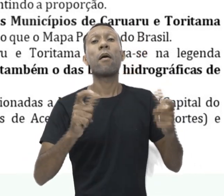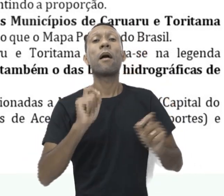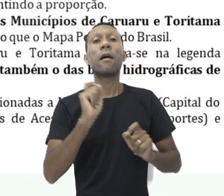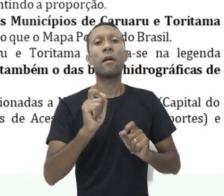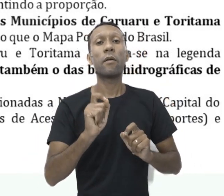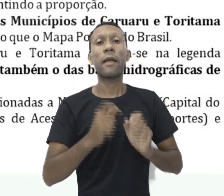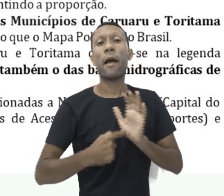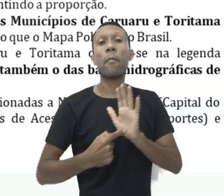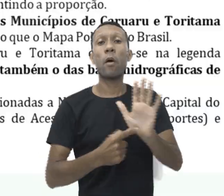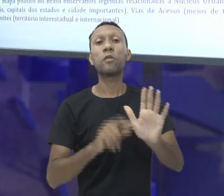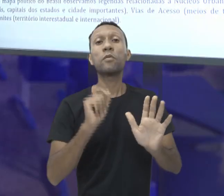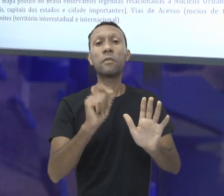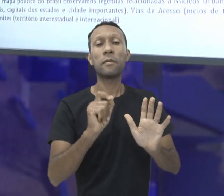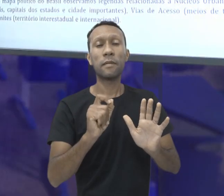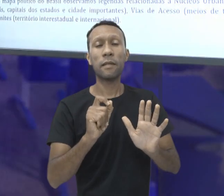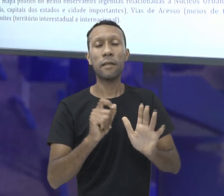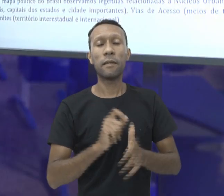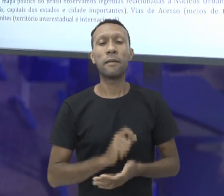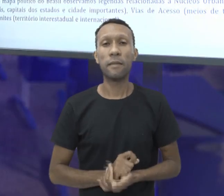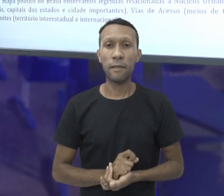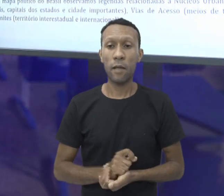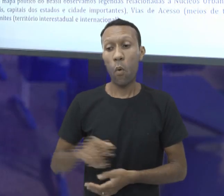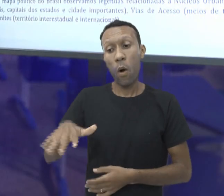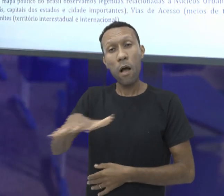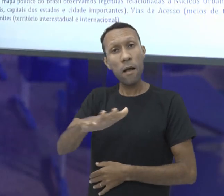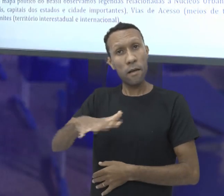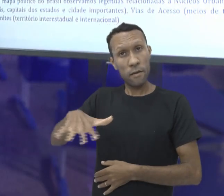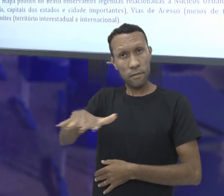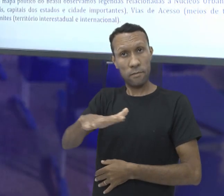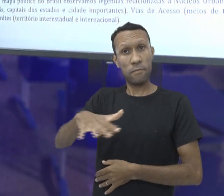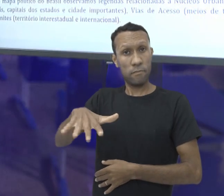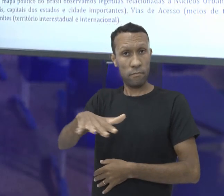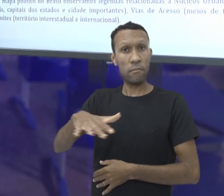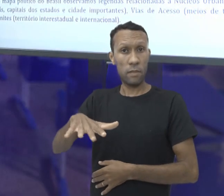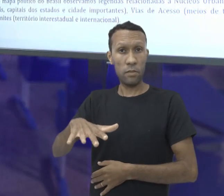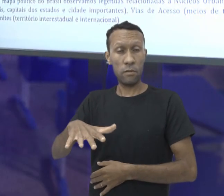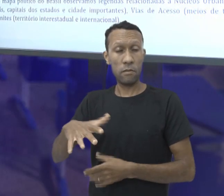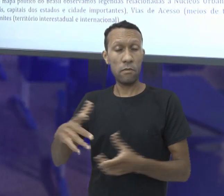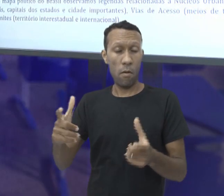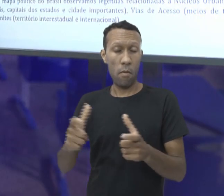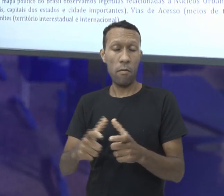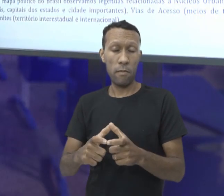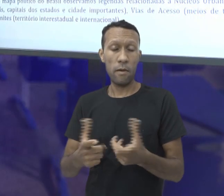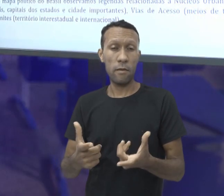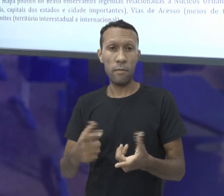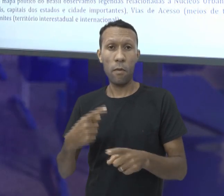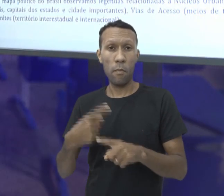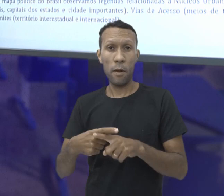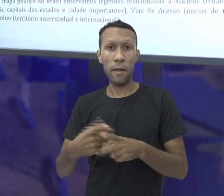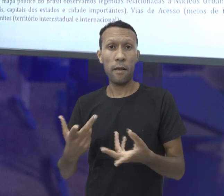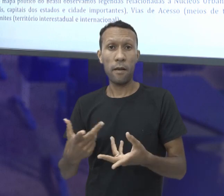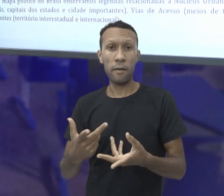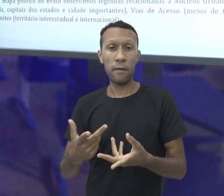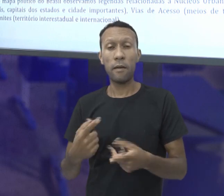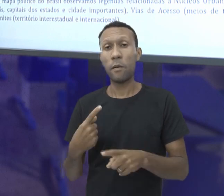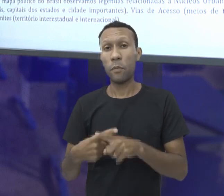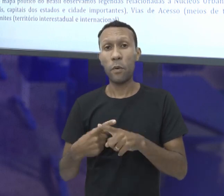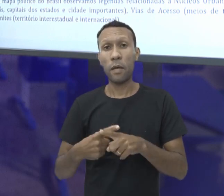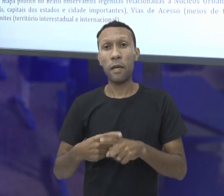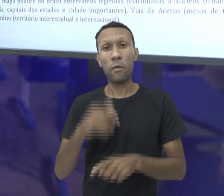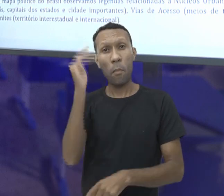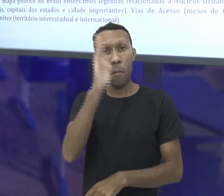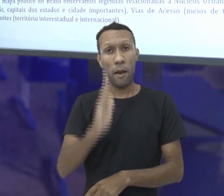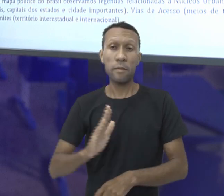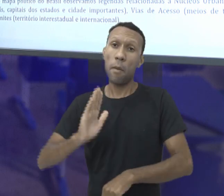uma superfície menor do território do que o mapa político do Brasil, mas com maior